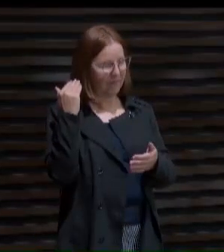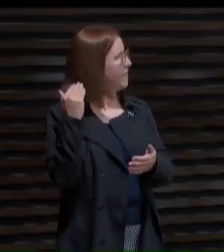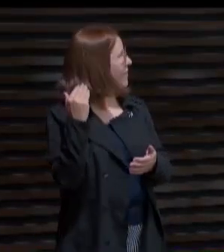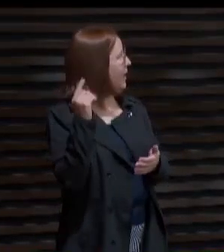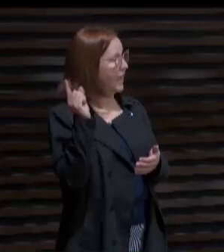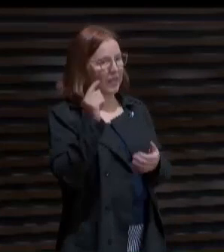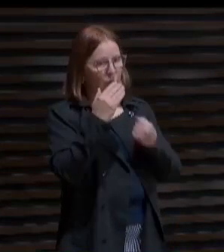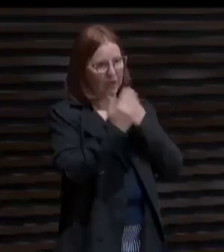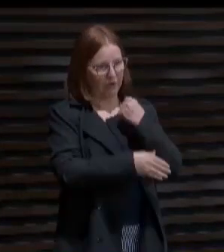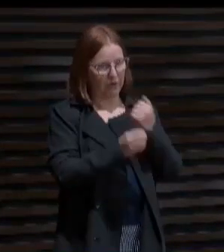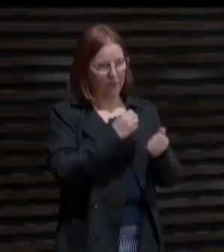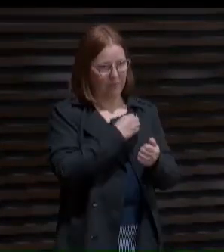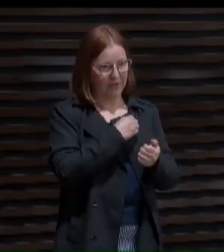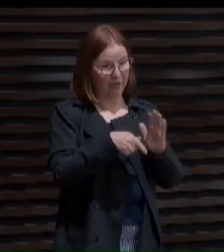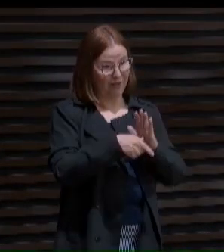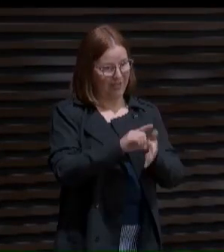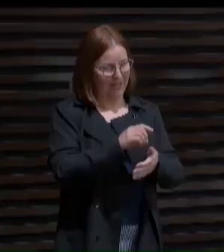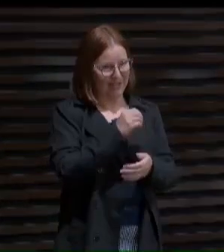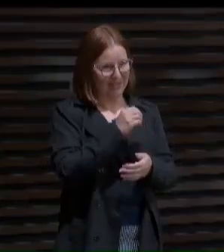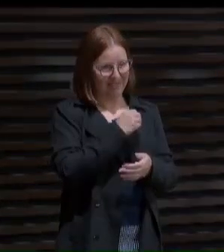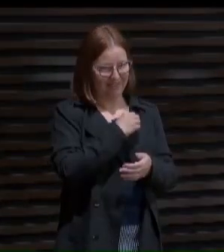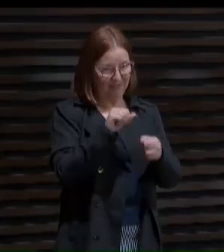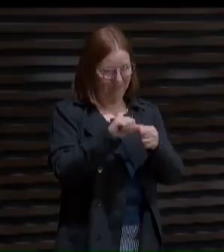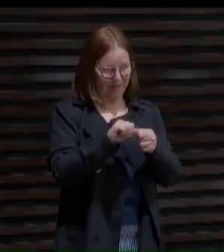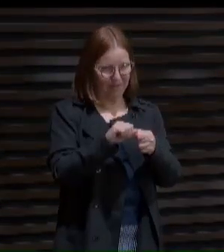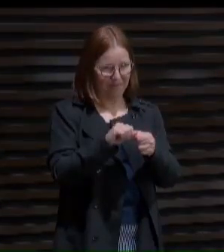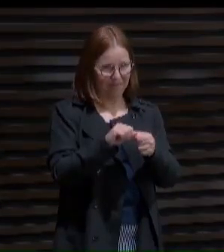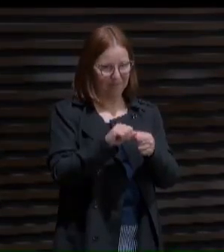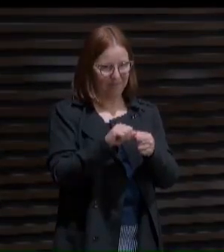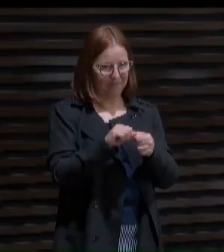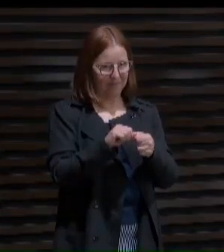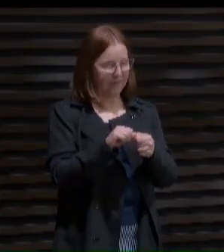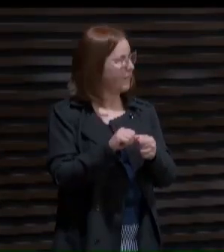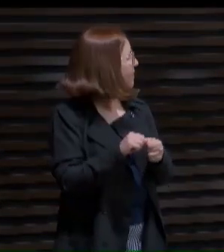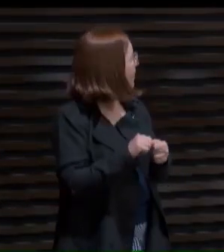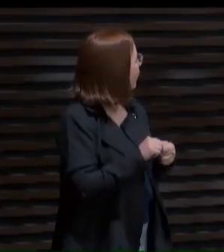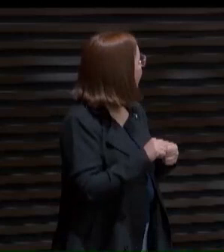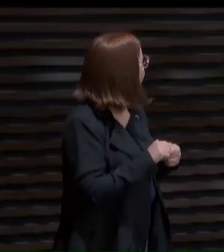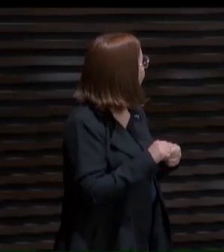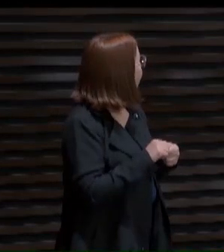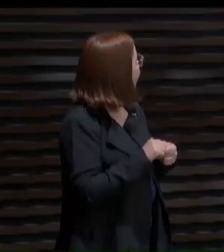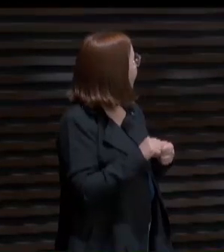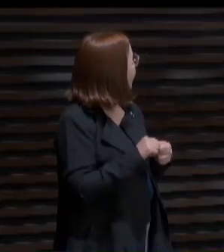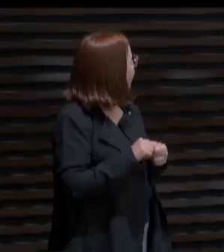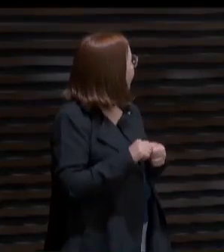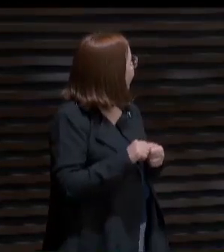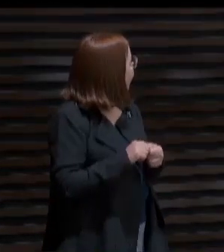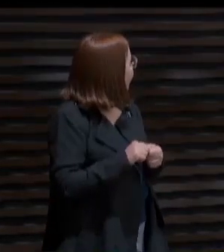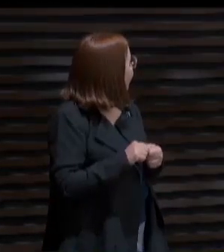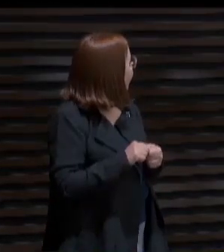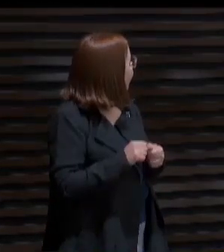os pecados antes cometidos, pois planejava revelar sua justiça no tempo